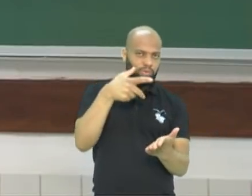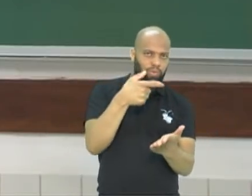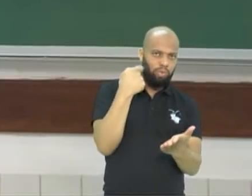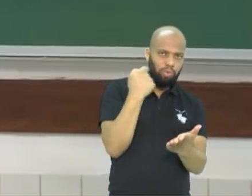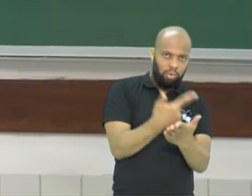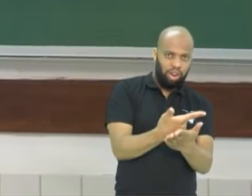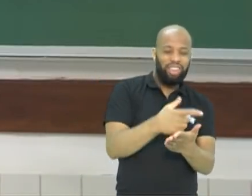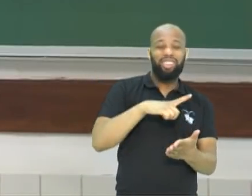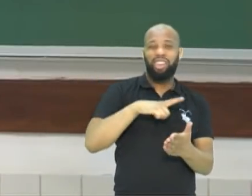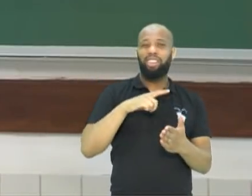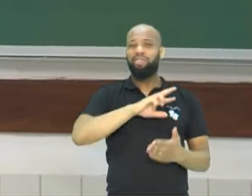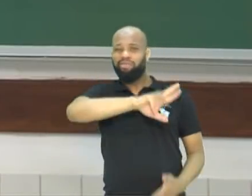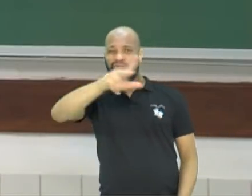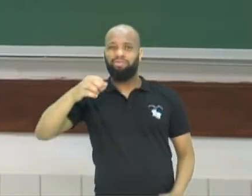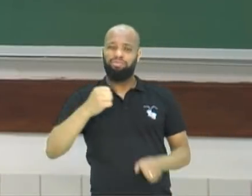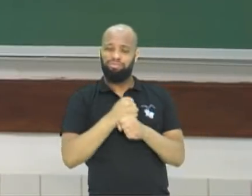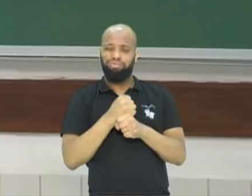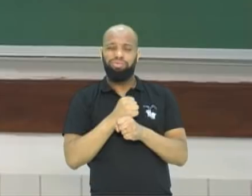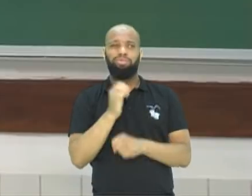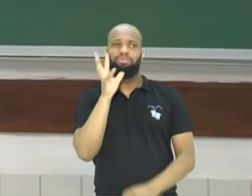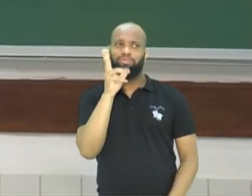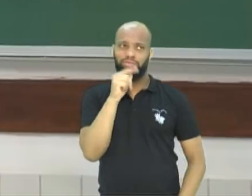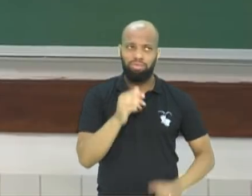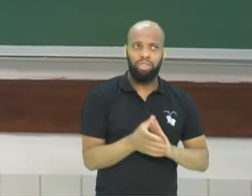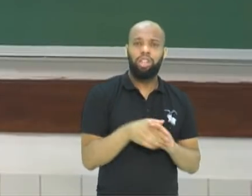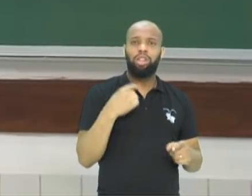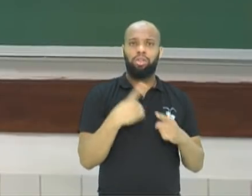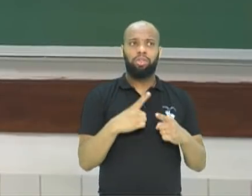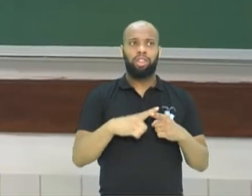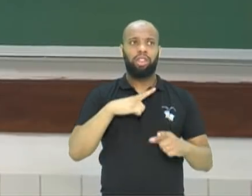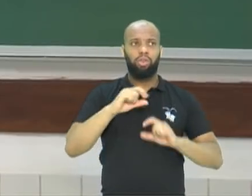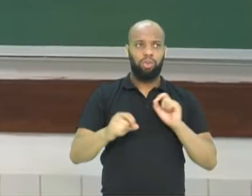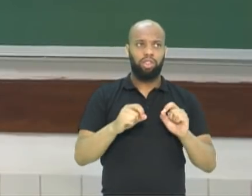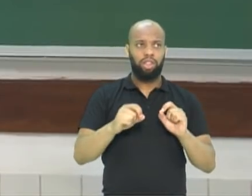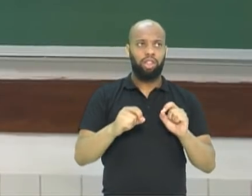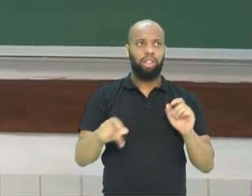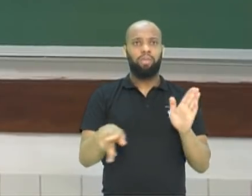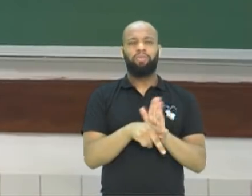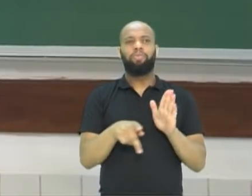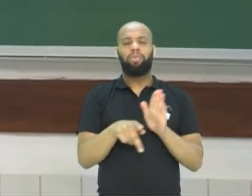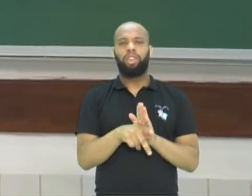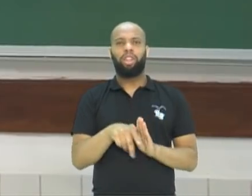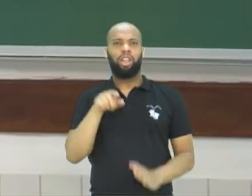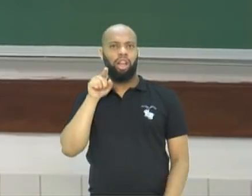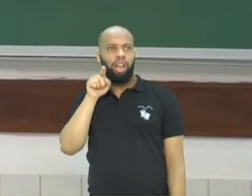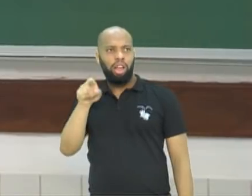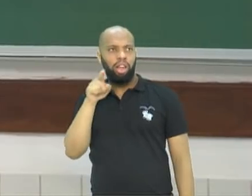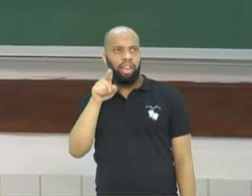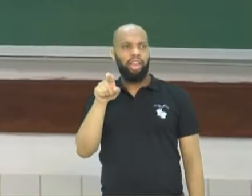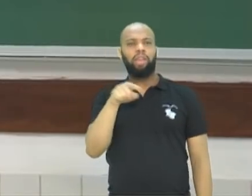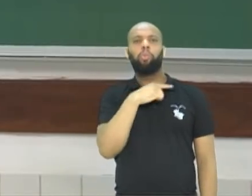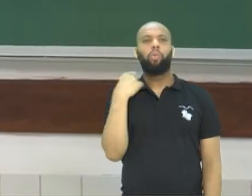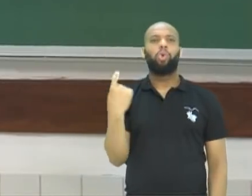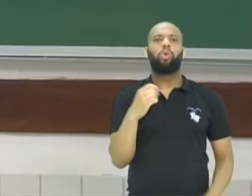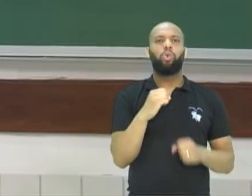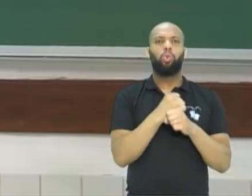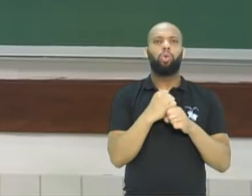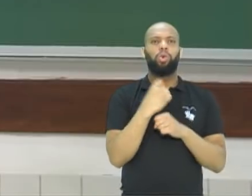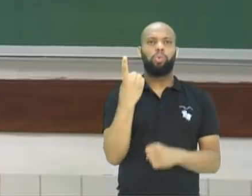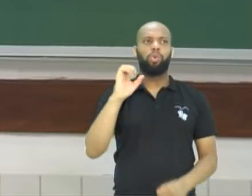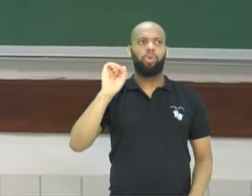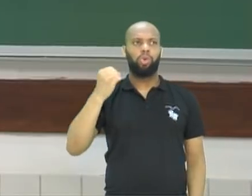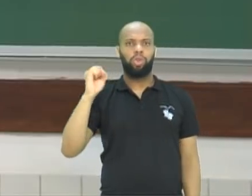muitos anos. Então, por mais que seja contemporâneo do Darwin, levando em consideração que ele morreu em